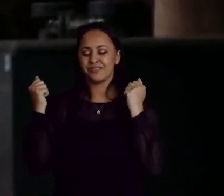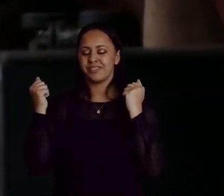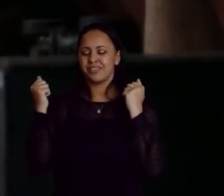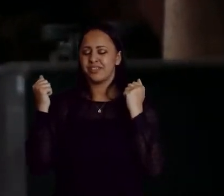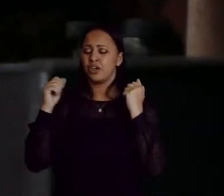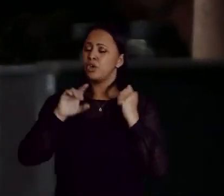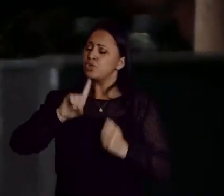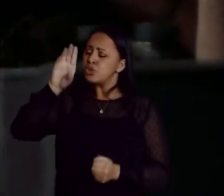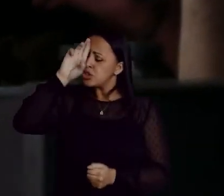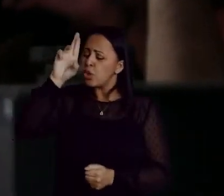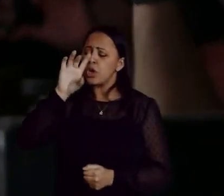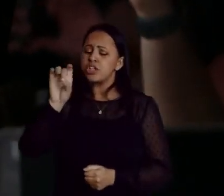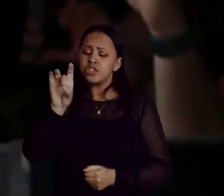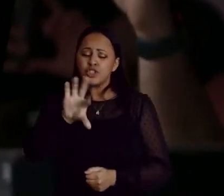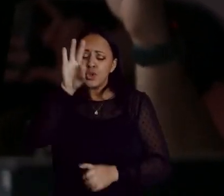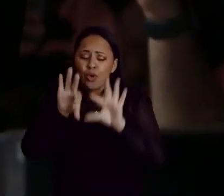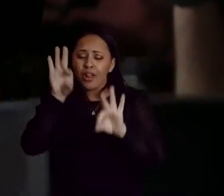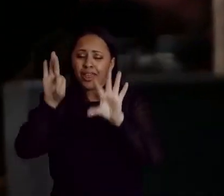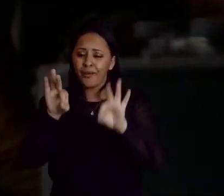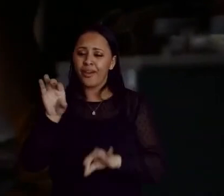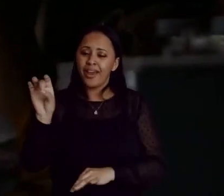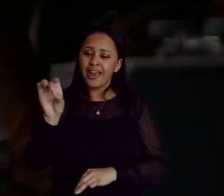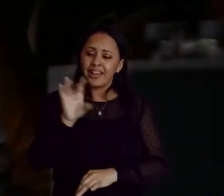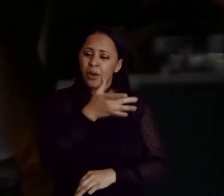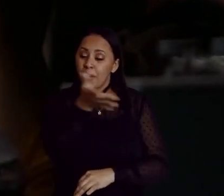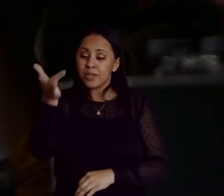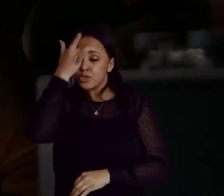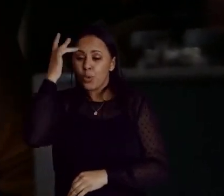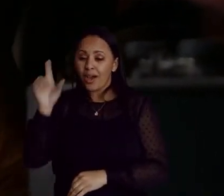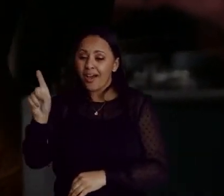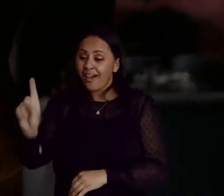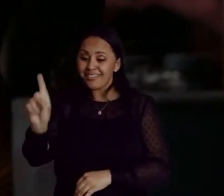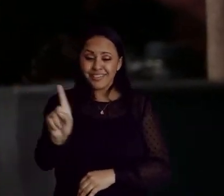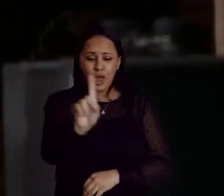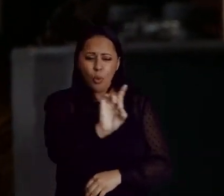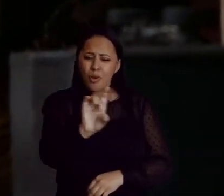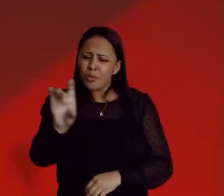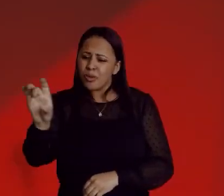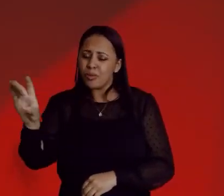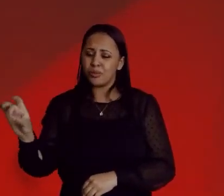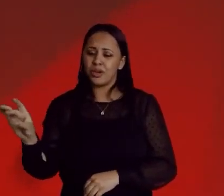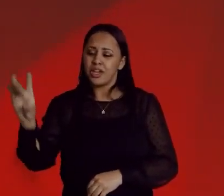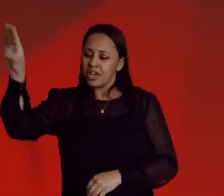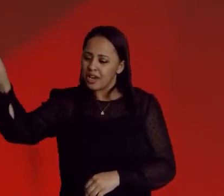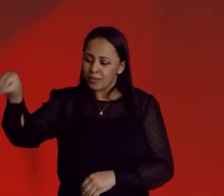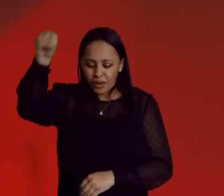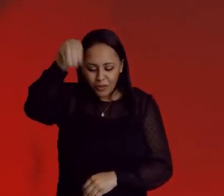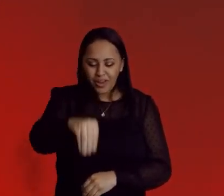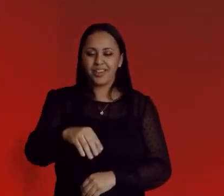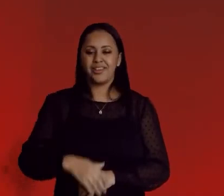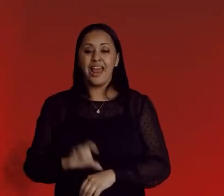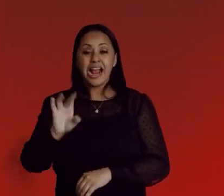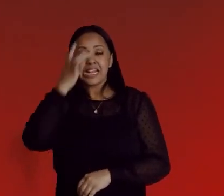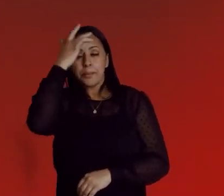Senhor selecionou cada uma das pessoas que aqui estão. O Senhor escolheu a dedo e o Senhor colocou elas aqui, Pai. O Senhor selecionou cada uma das pessoas